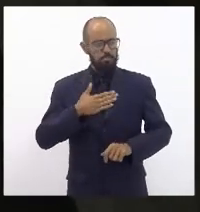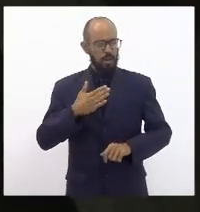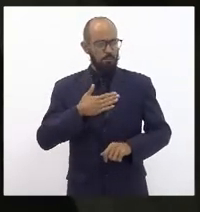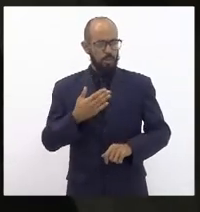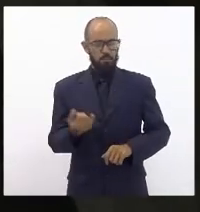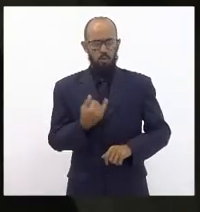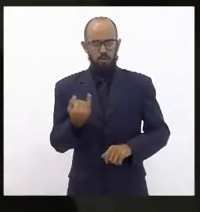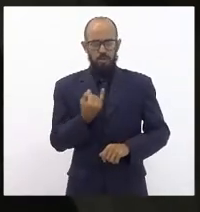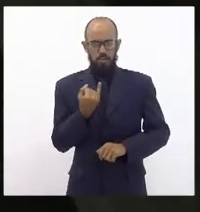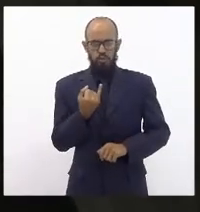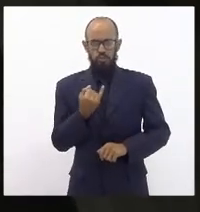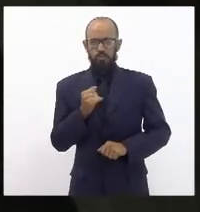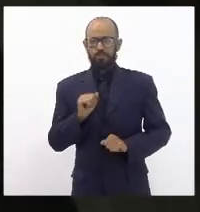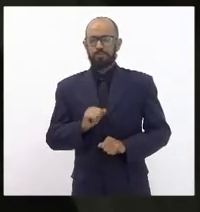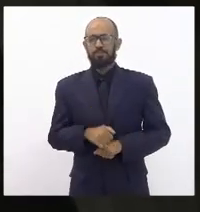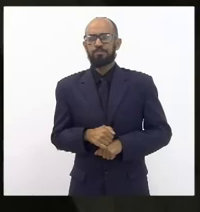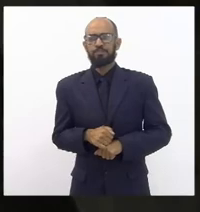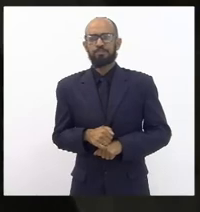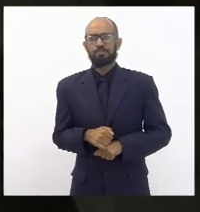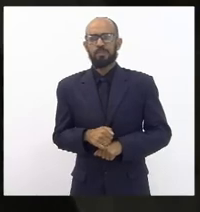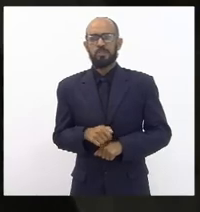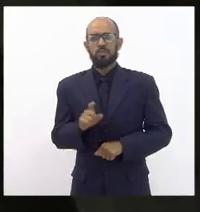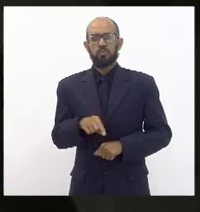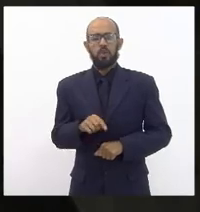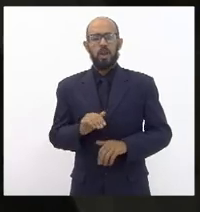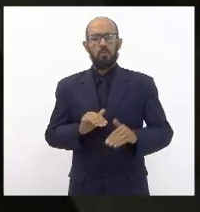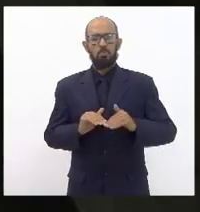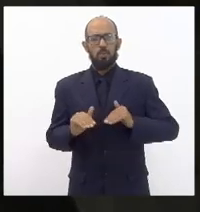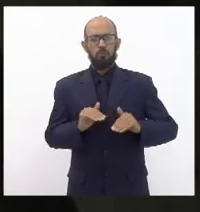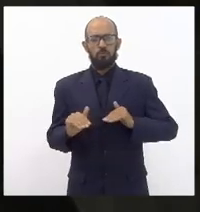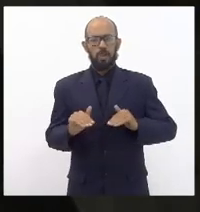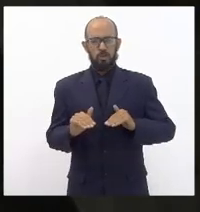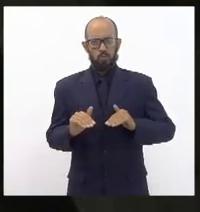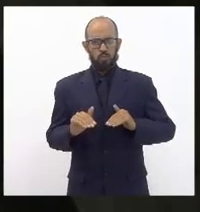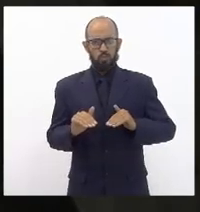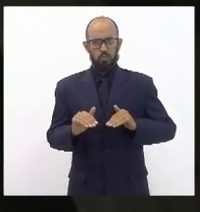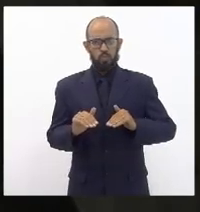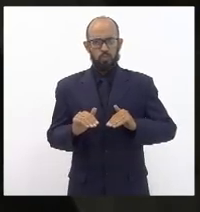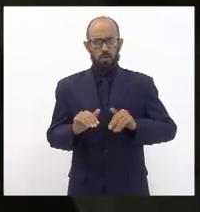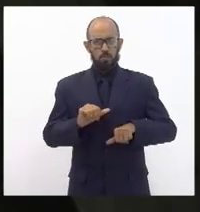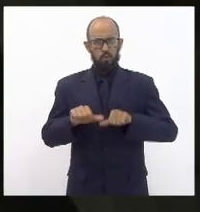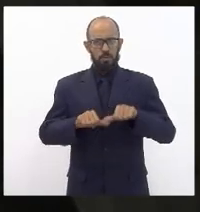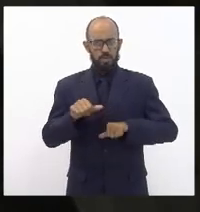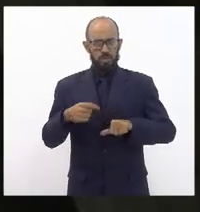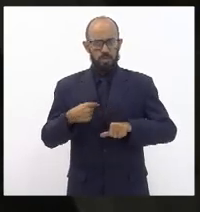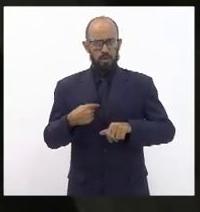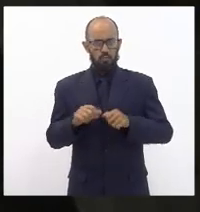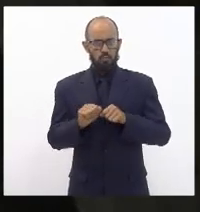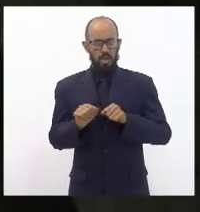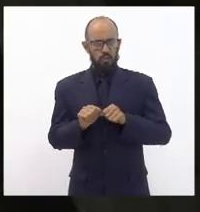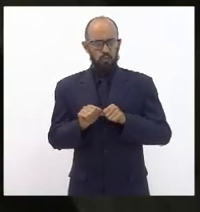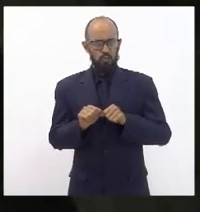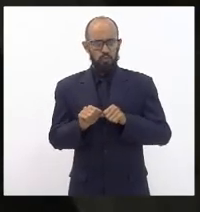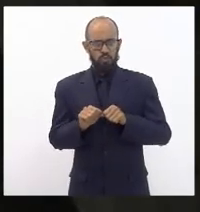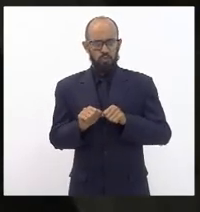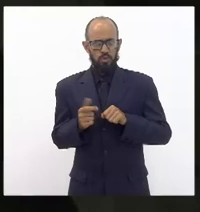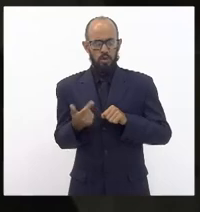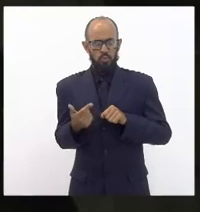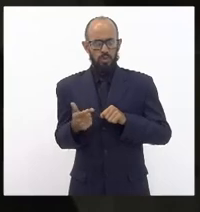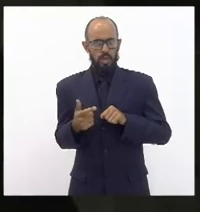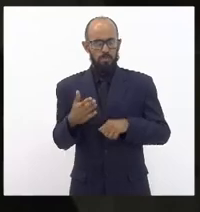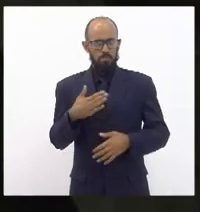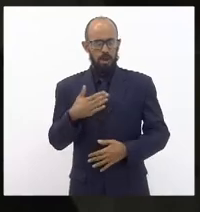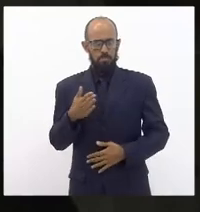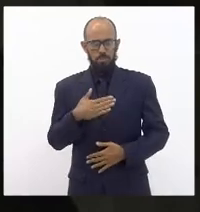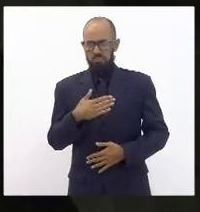que é o seguinte esse é o movimento que eu faço que não tem absolutamente nada a ver me parece Óbvio